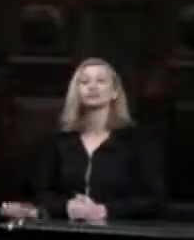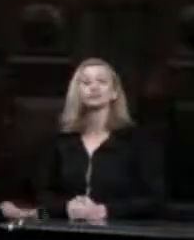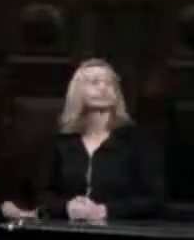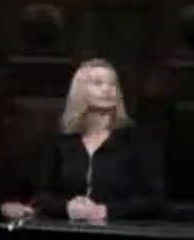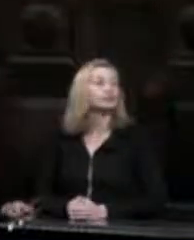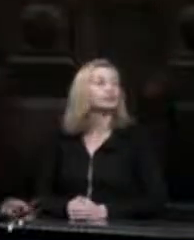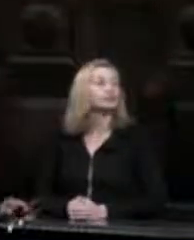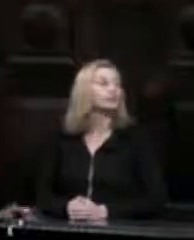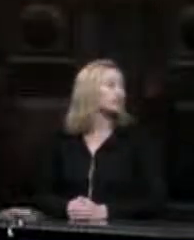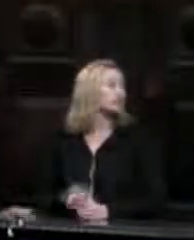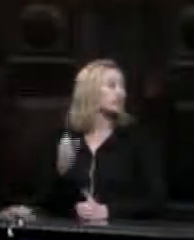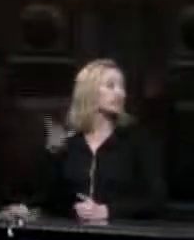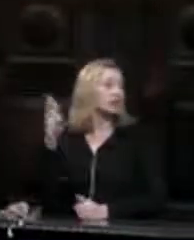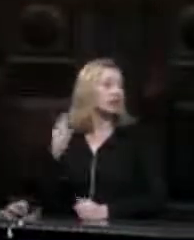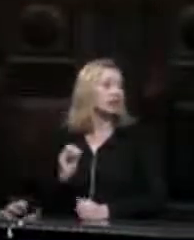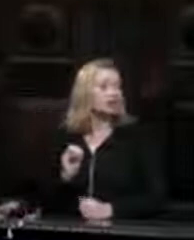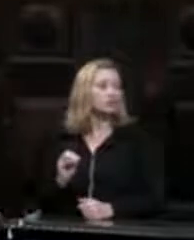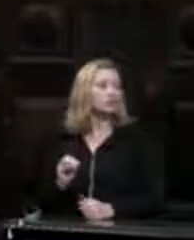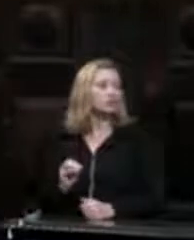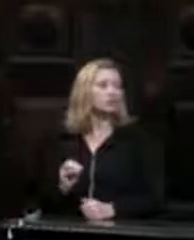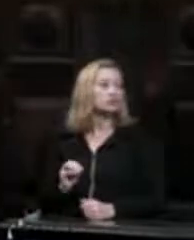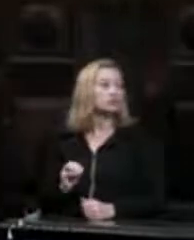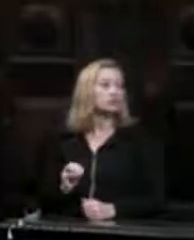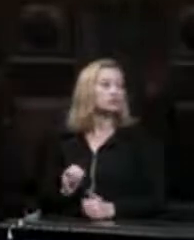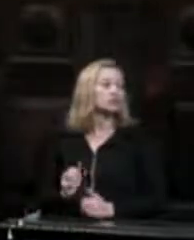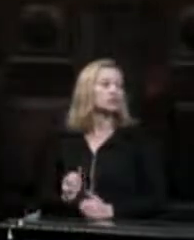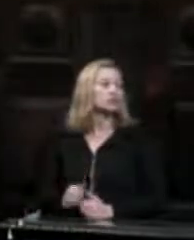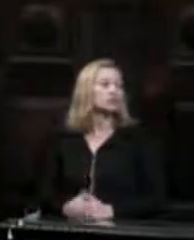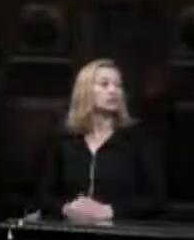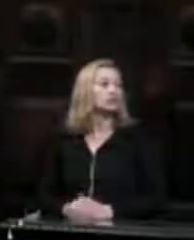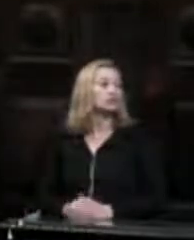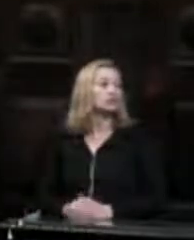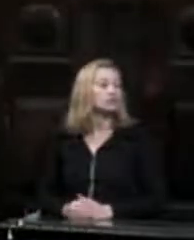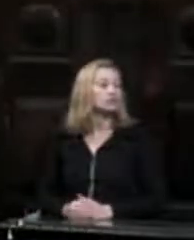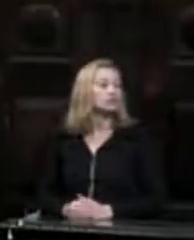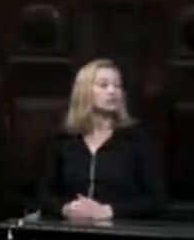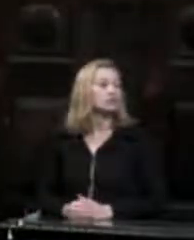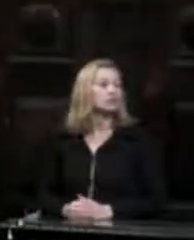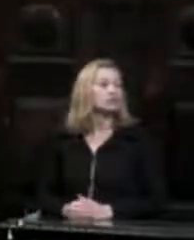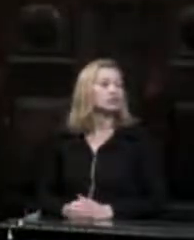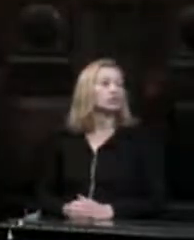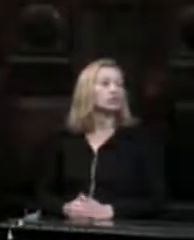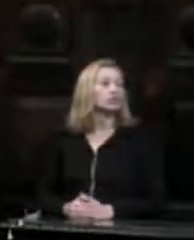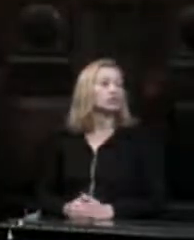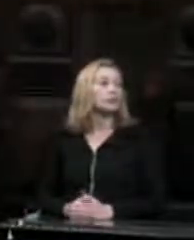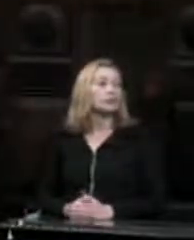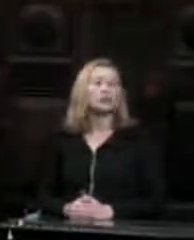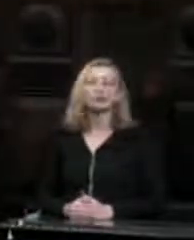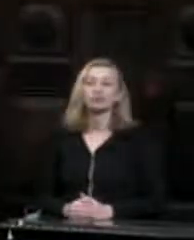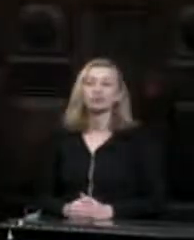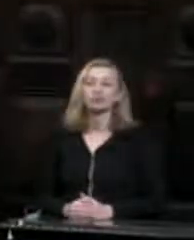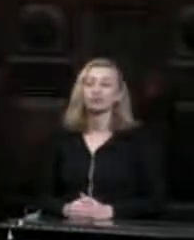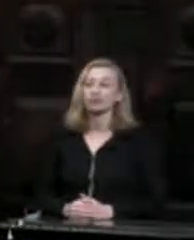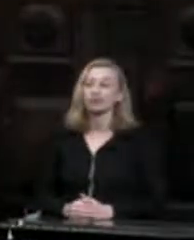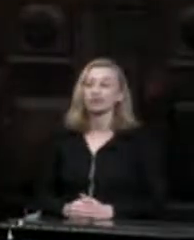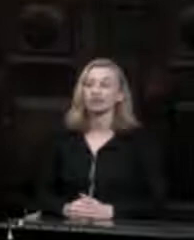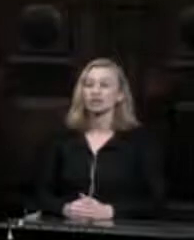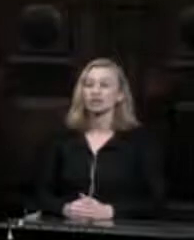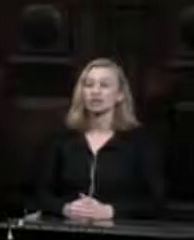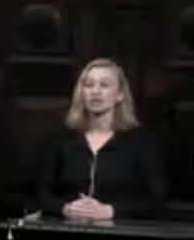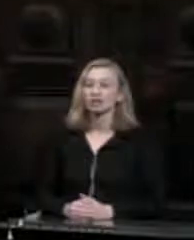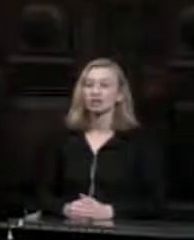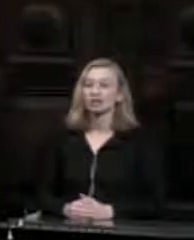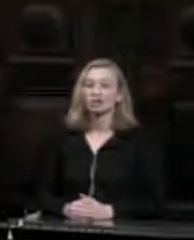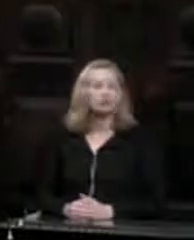E é claro que o estado de carência, a justificativa, se deve